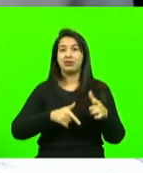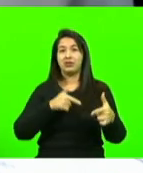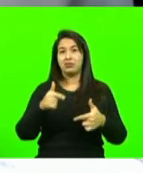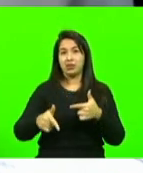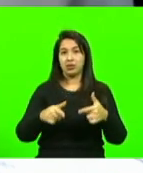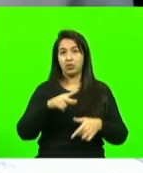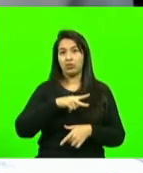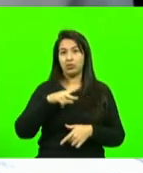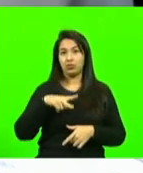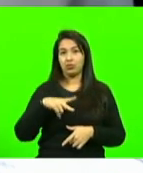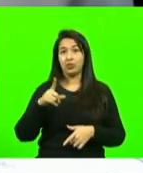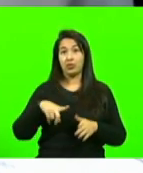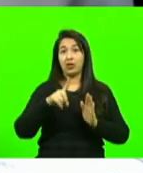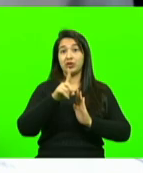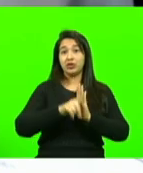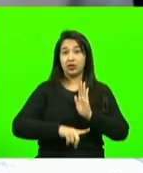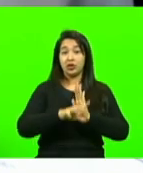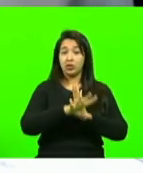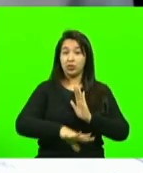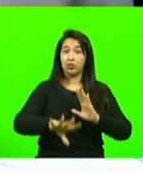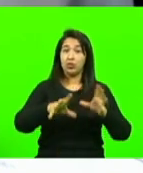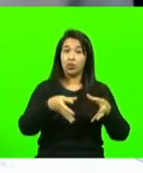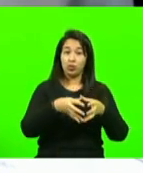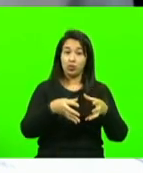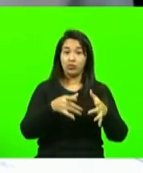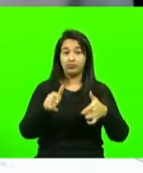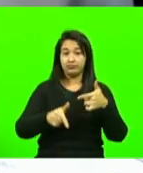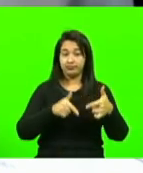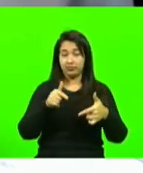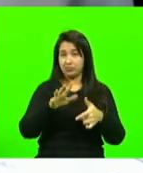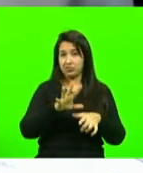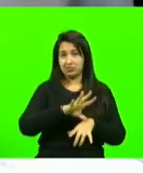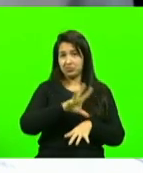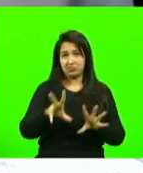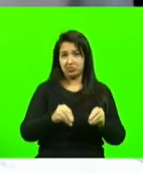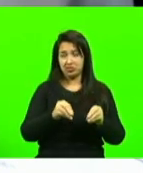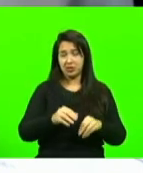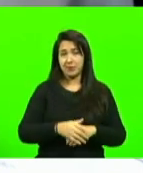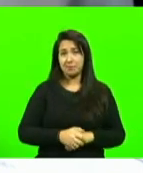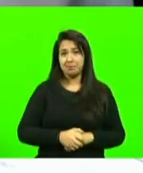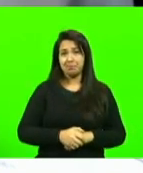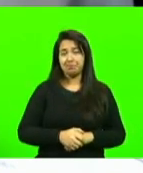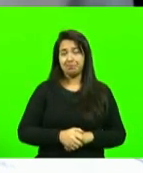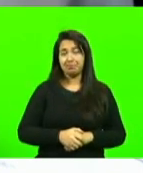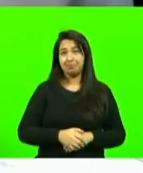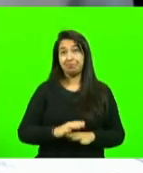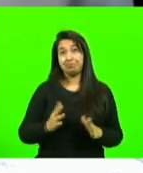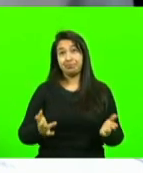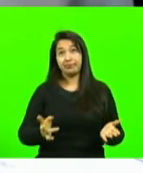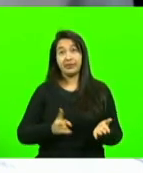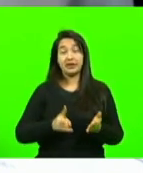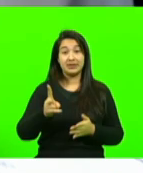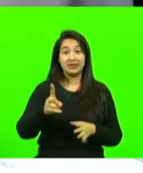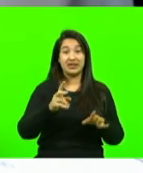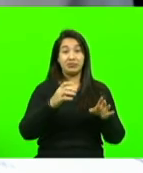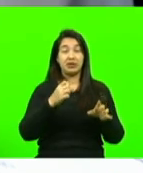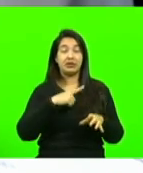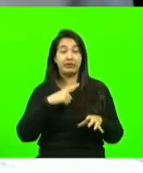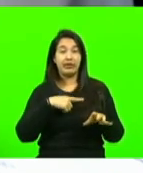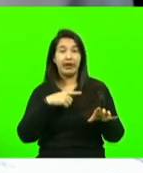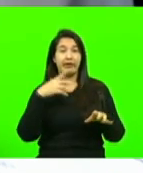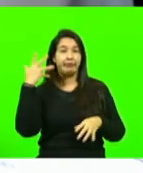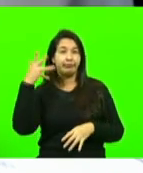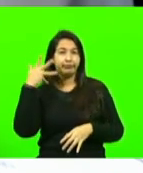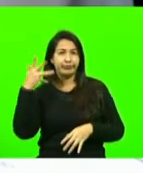ela é um ataque aos direitos da classe trabalhadora né de maneira geral e aí como sempre né se constroem discursos que não são